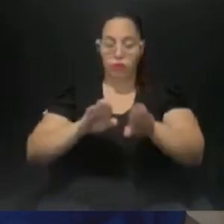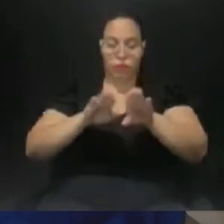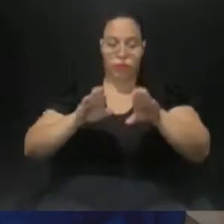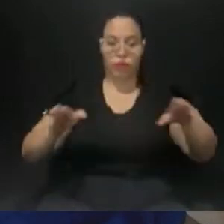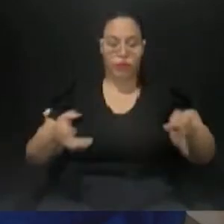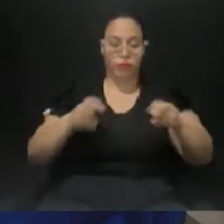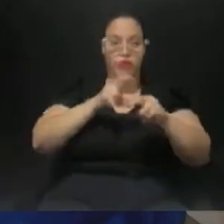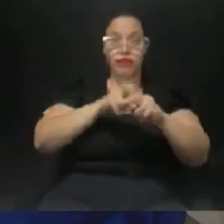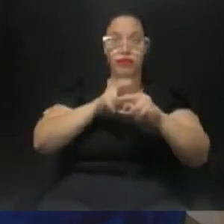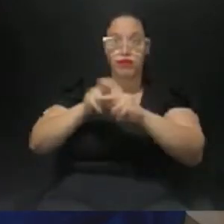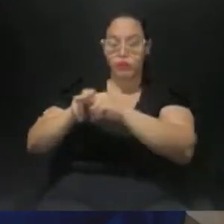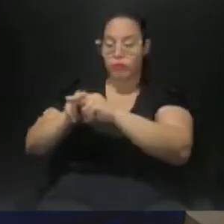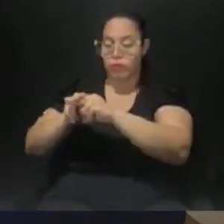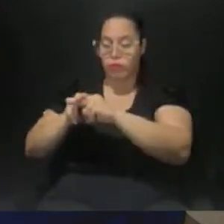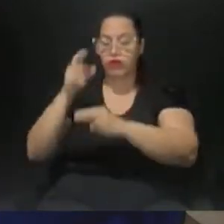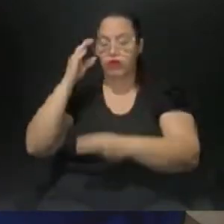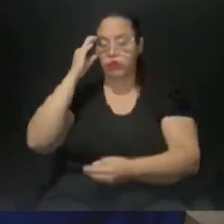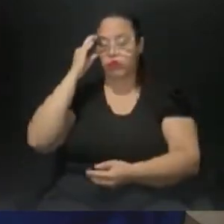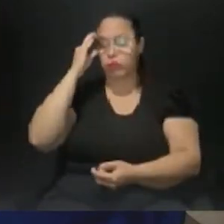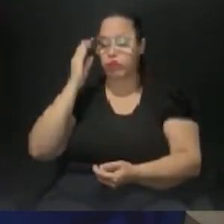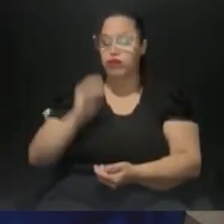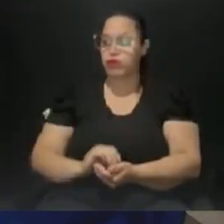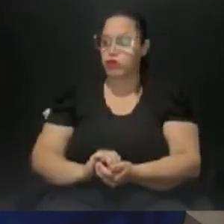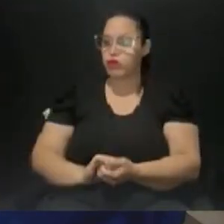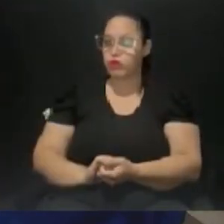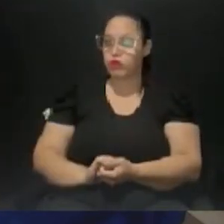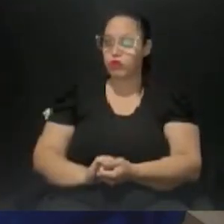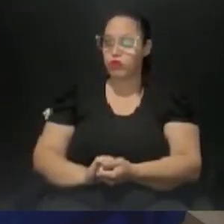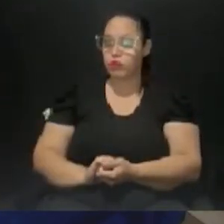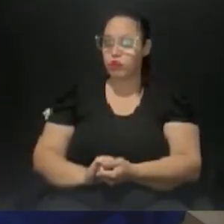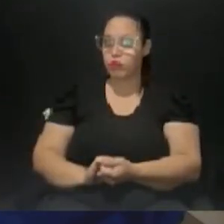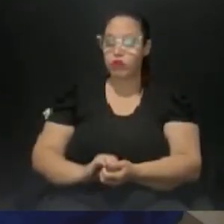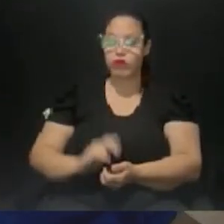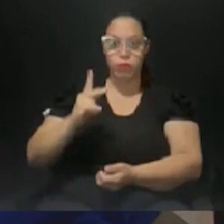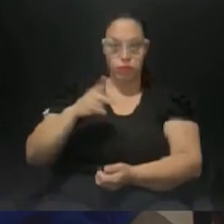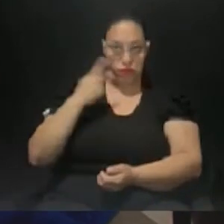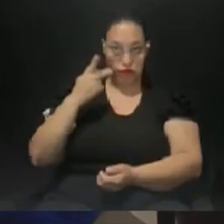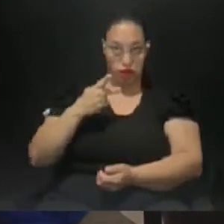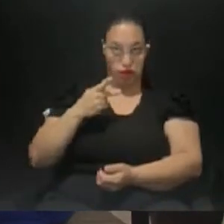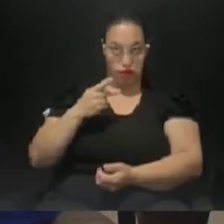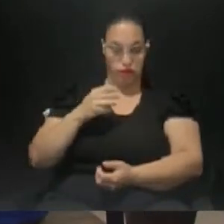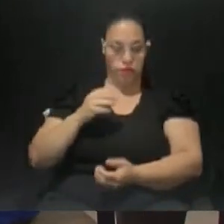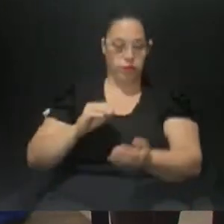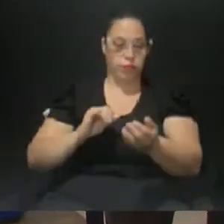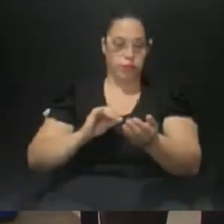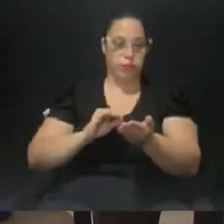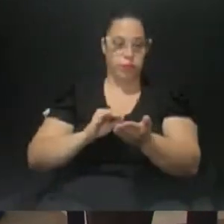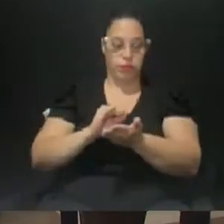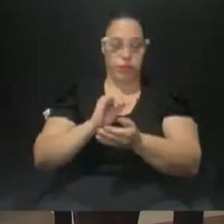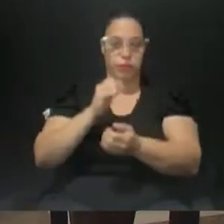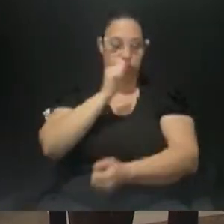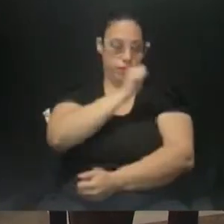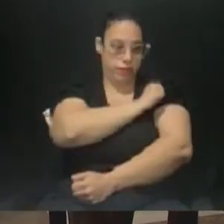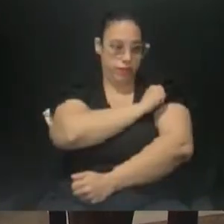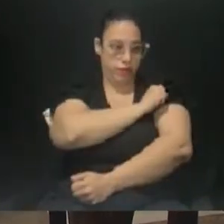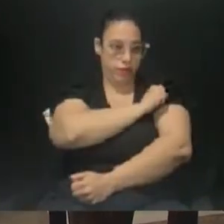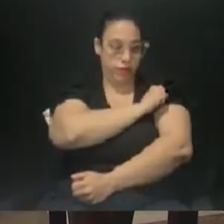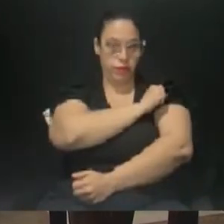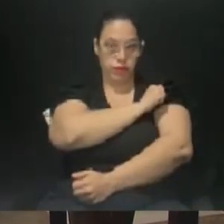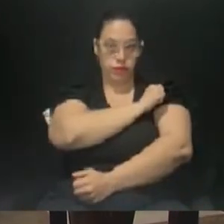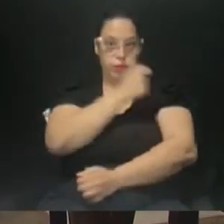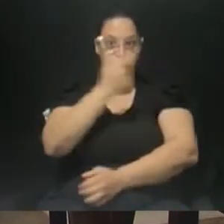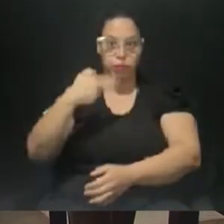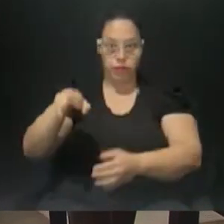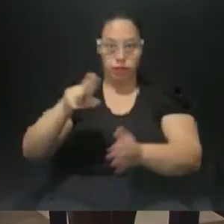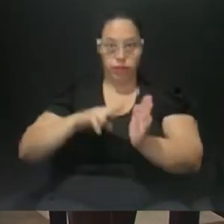Convidamos os presentes a tomarem assento. Relacionamos as seguintes presenças de autoridades que se anunciaram